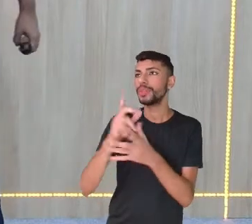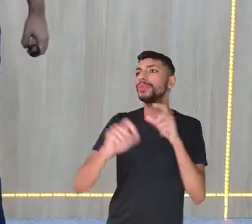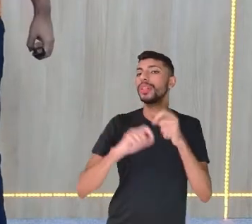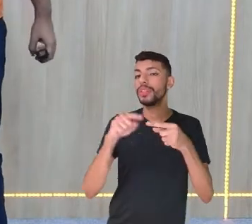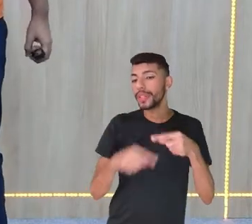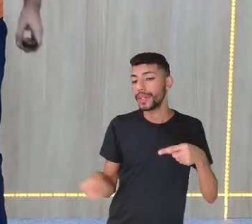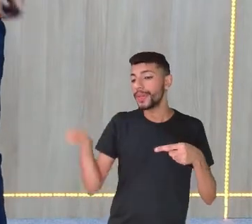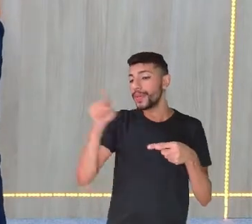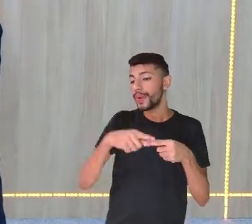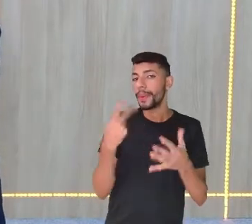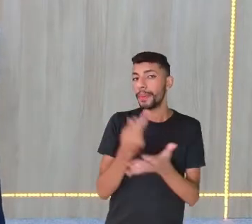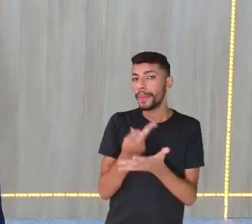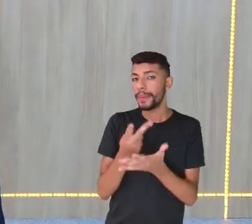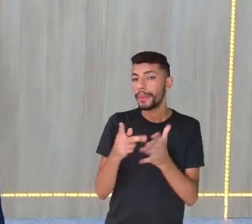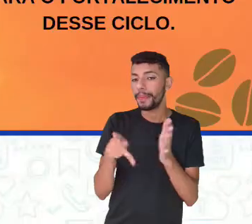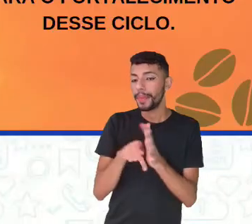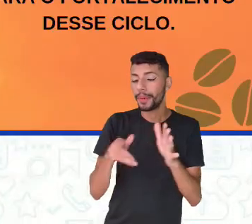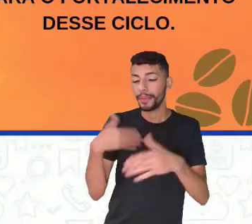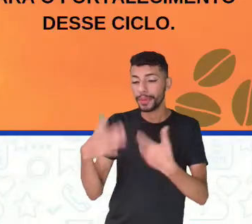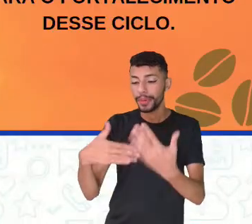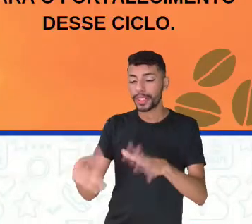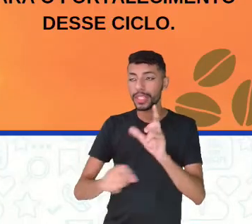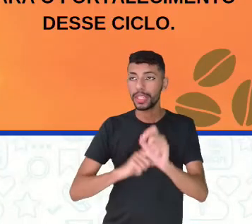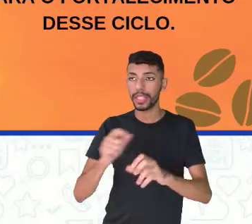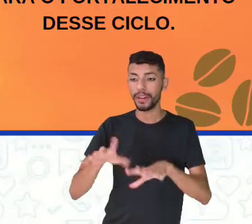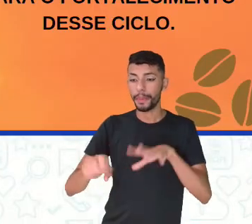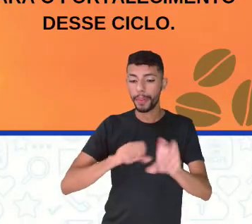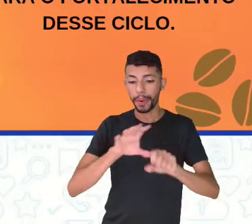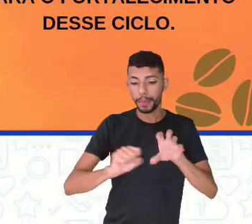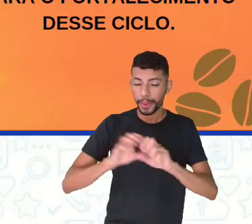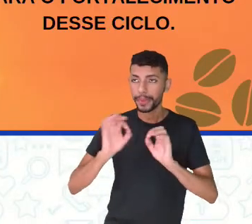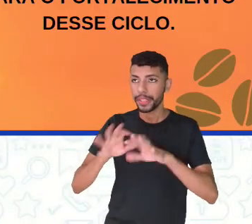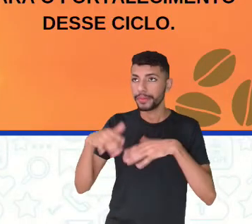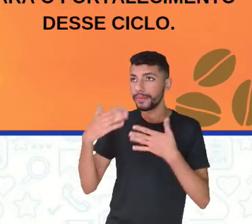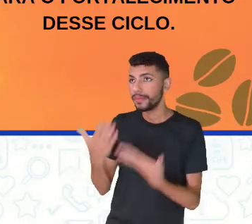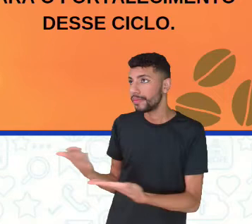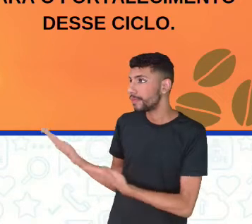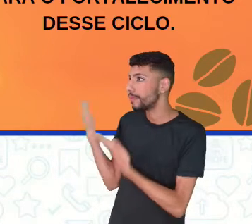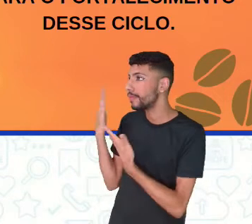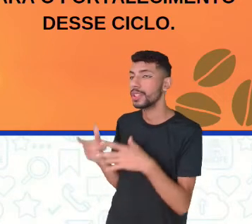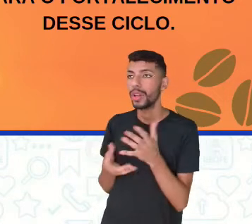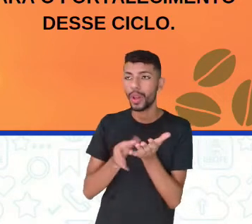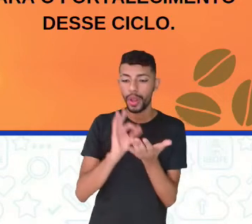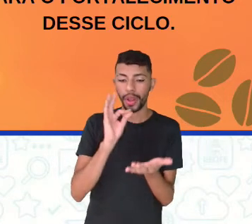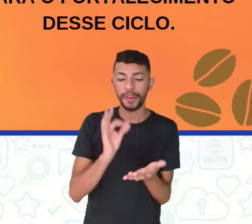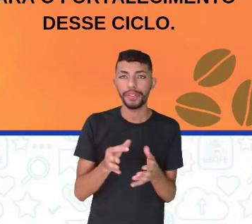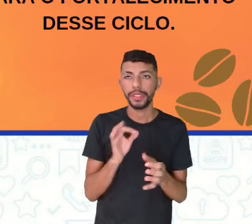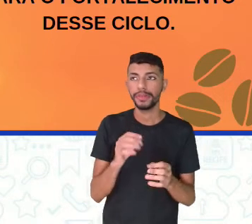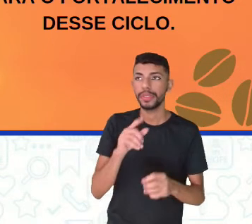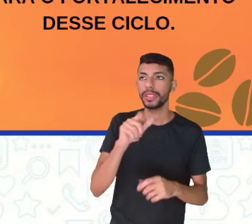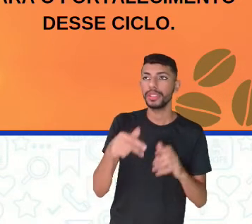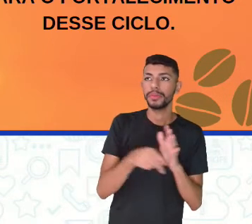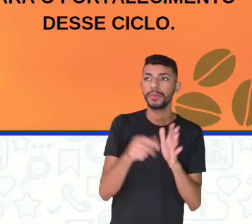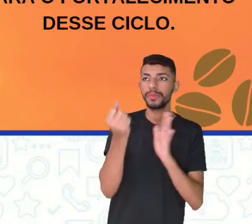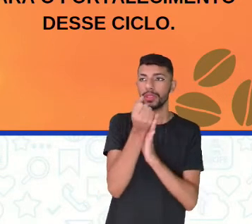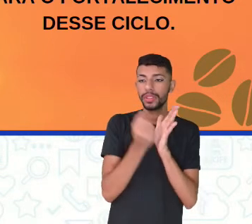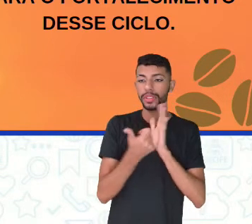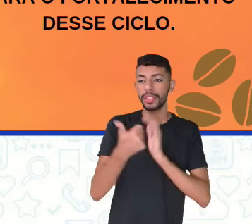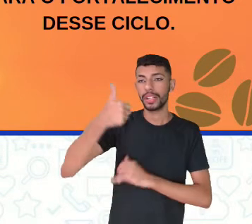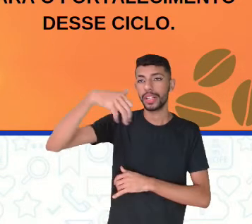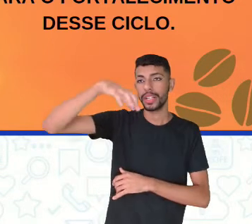da exploração. Olha aí o ciclo do café na tela, né? Alcançando o seu auge no século XIX,